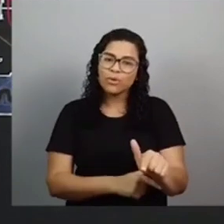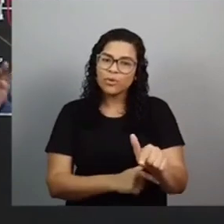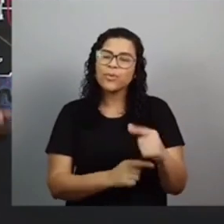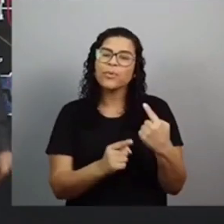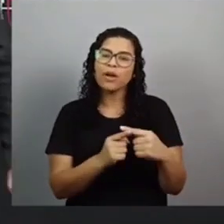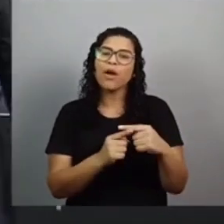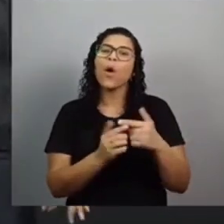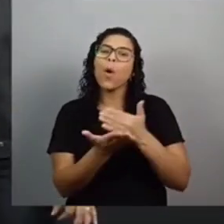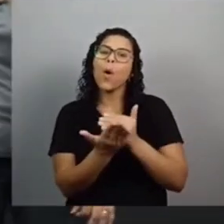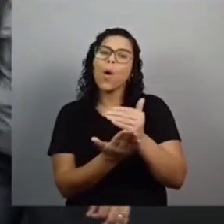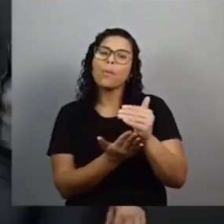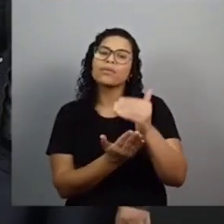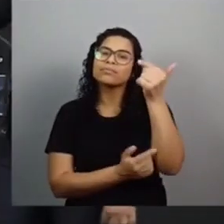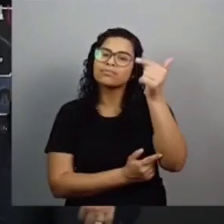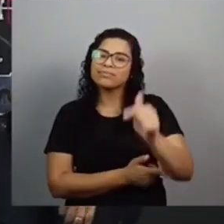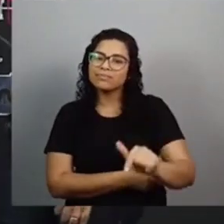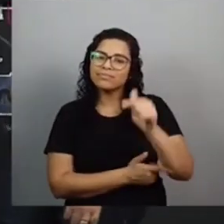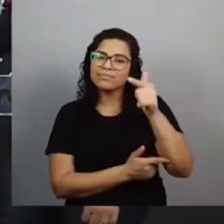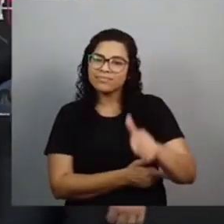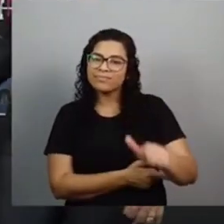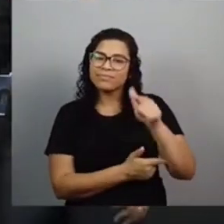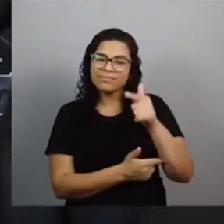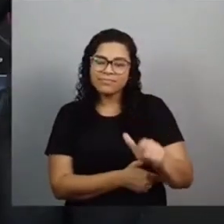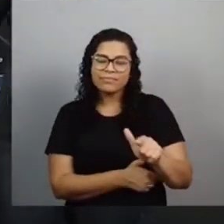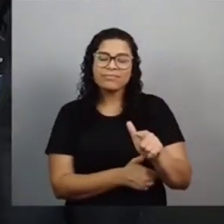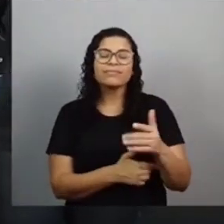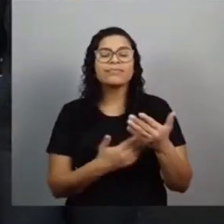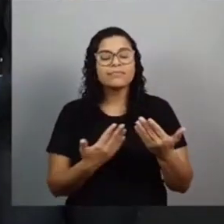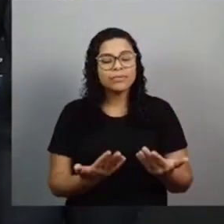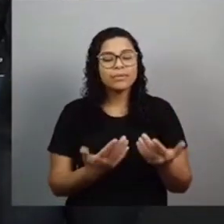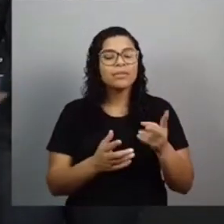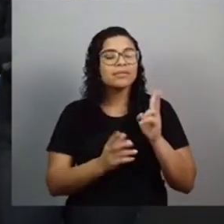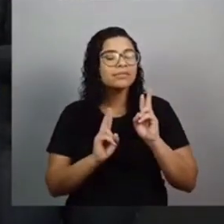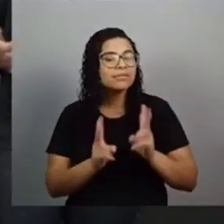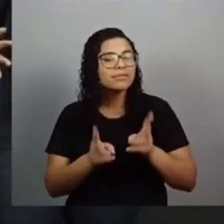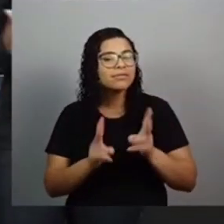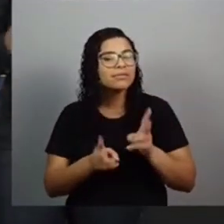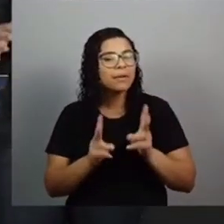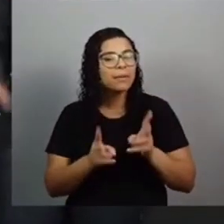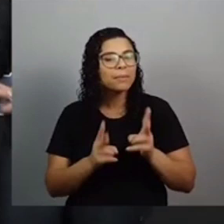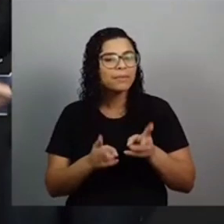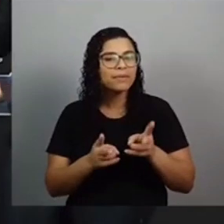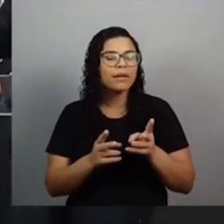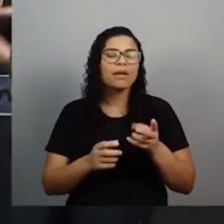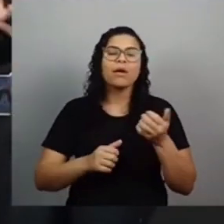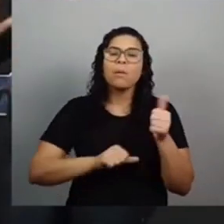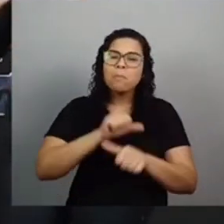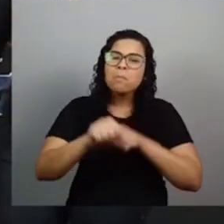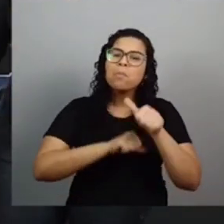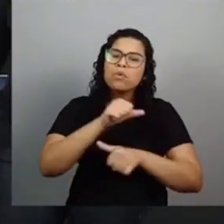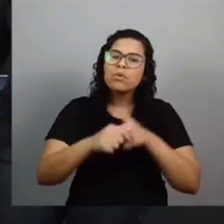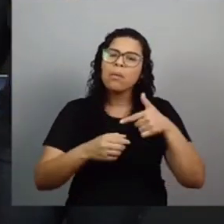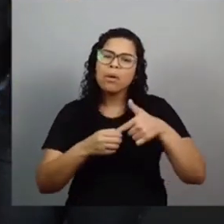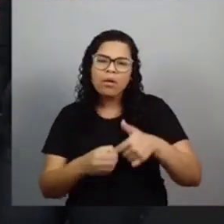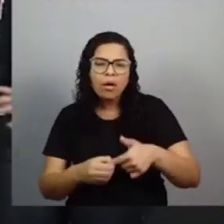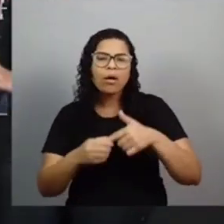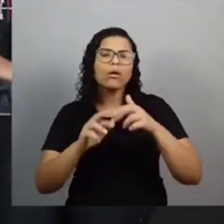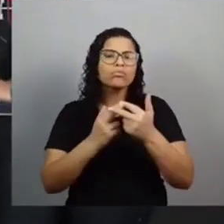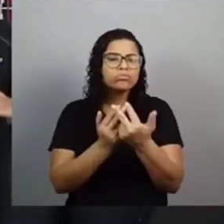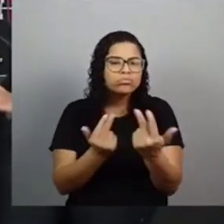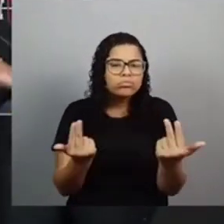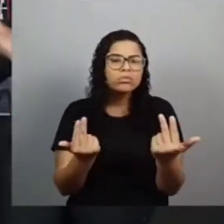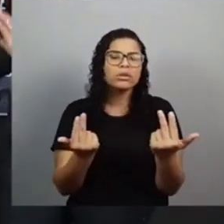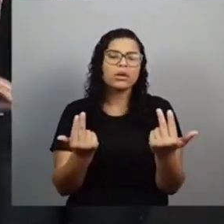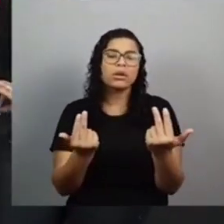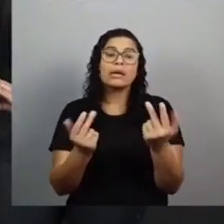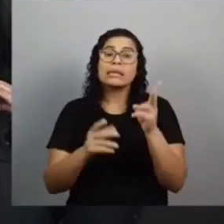legal, entendi. Então, as caldeiras, as turbinas a vapor estão funcionando em indústria de celulose, petróleo, várias modalidades de indústria,